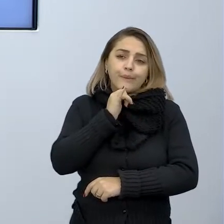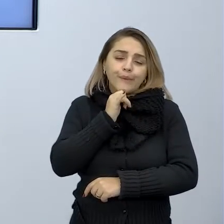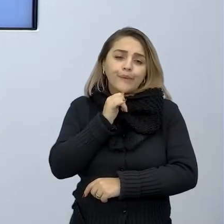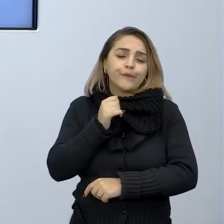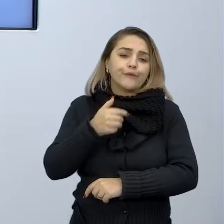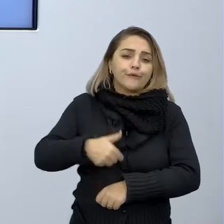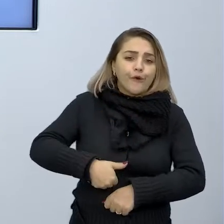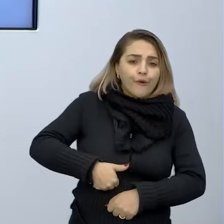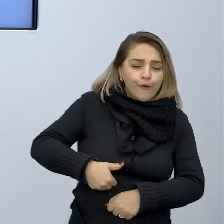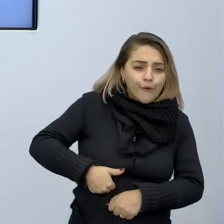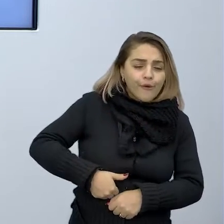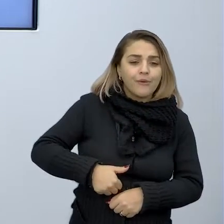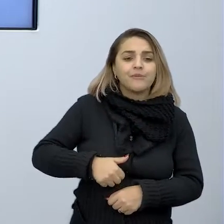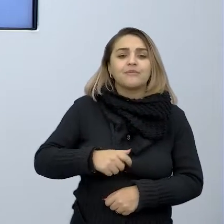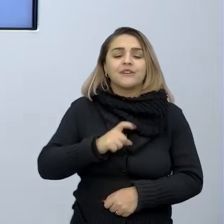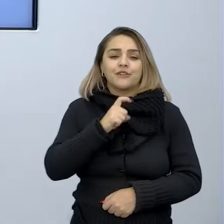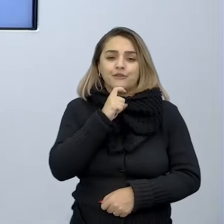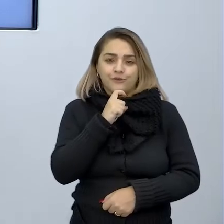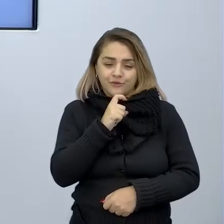ao frio.